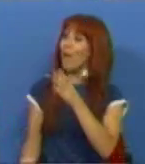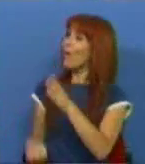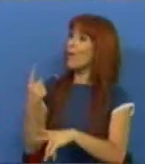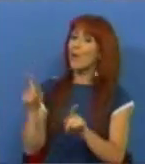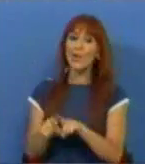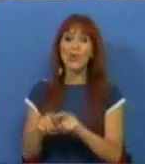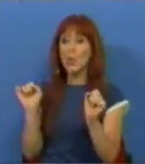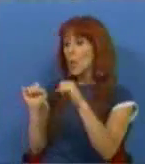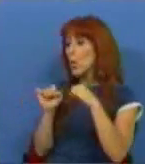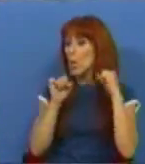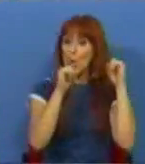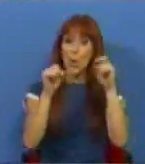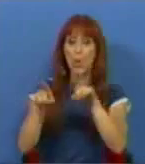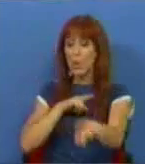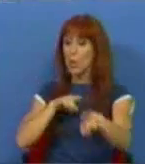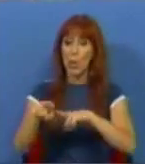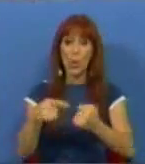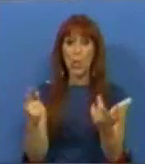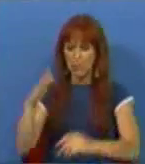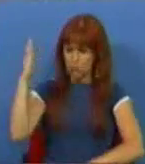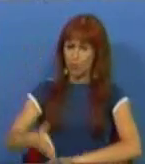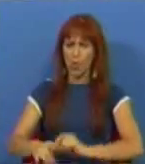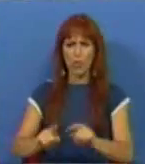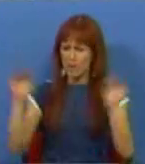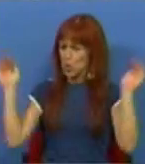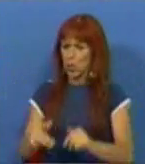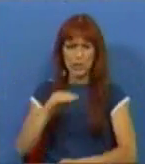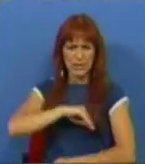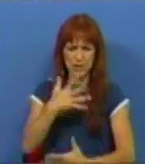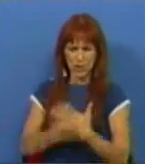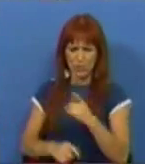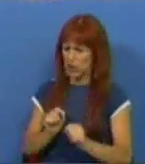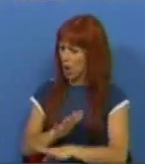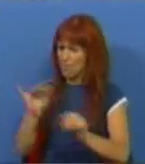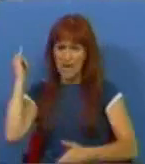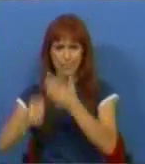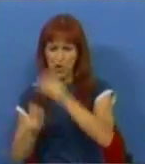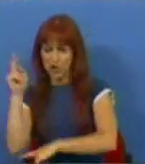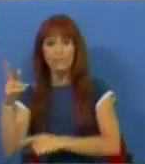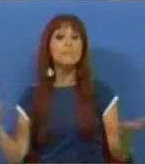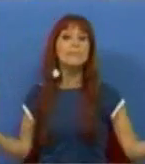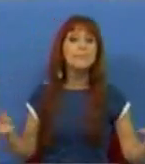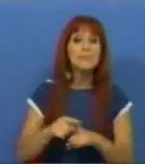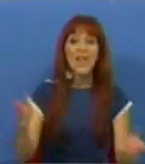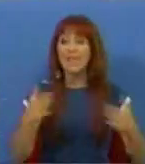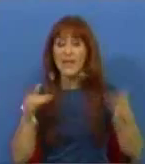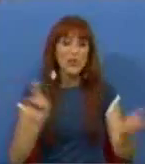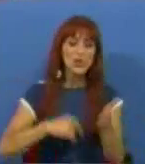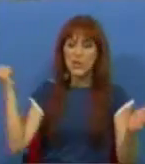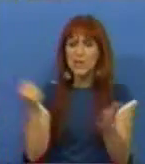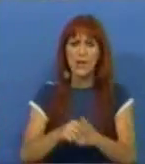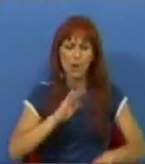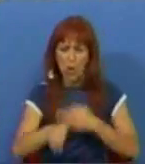estes consensos para a política que na austeridade reduz os salários, aumenta os impostos e, portanto, nos traz sempre